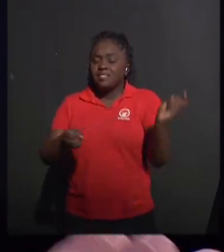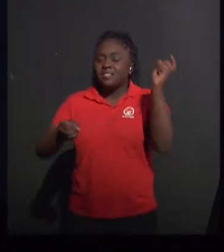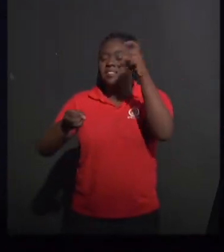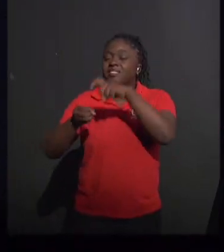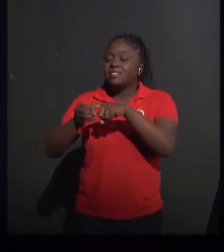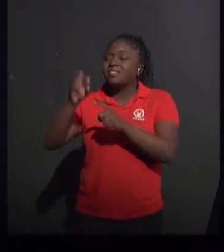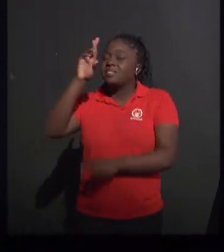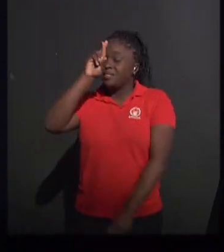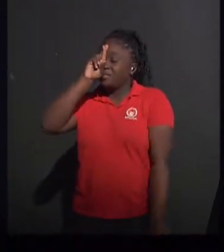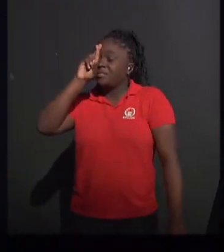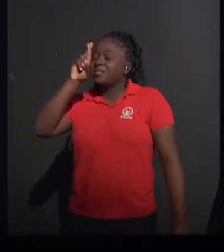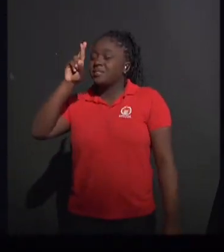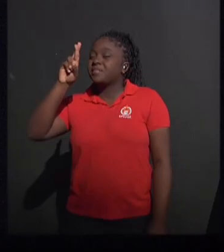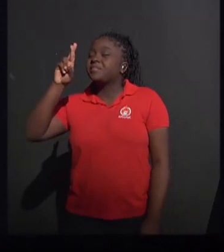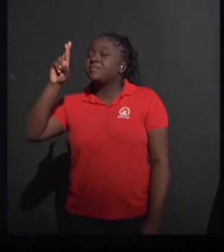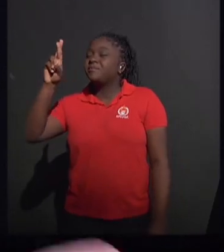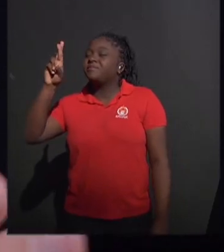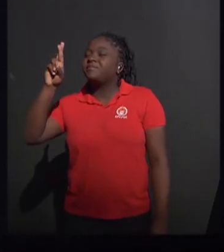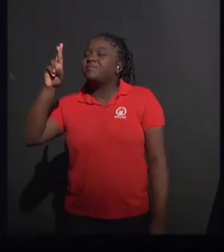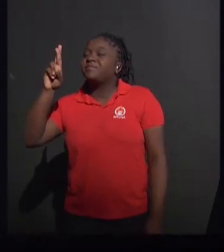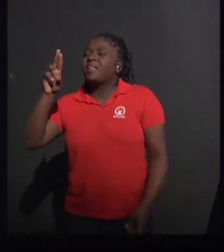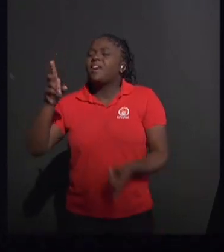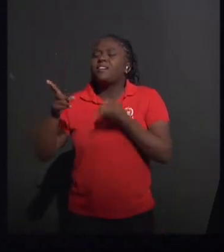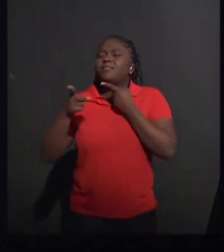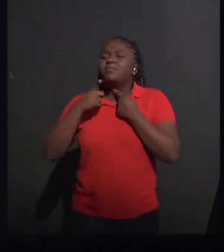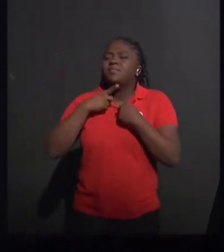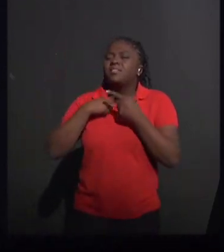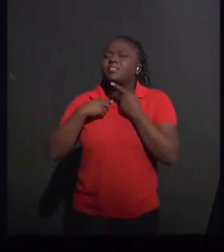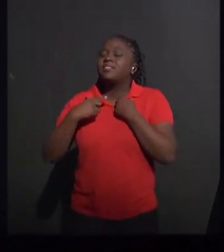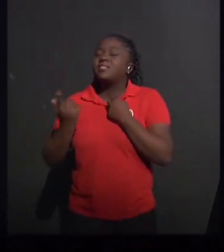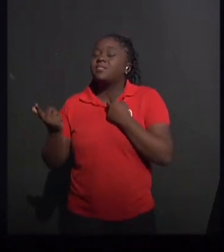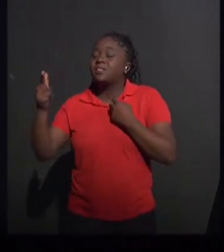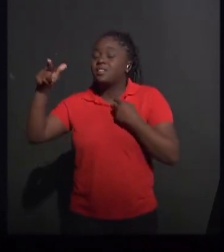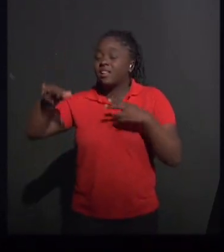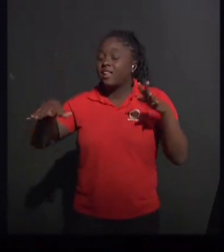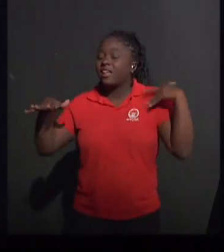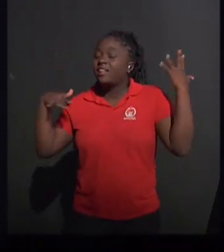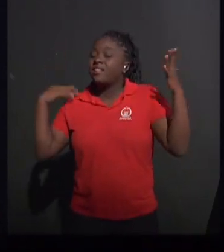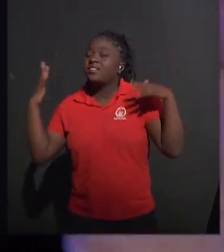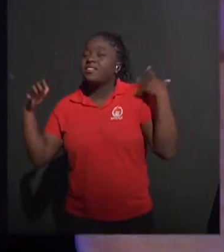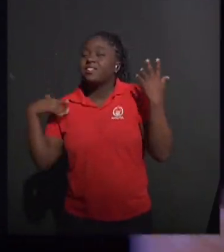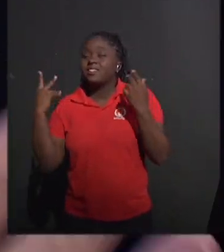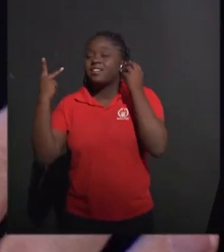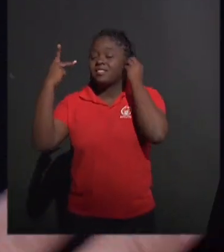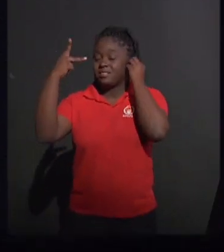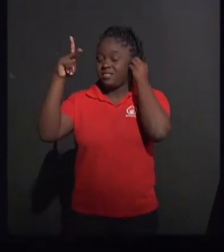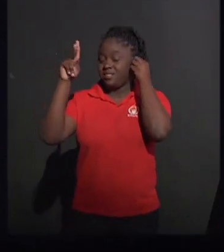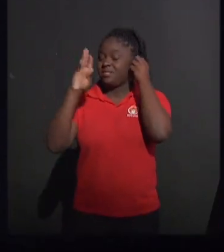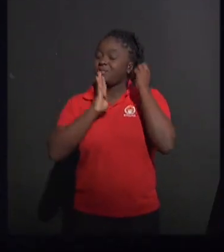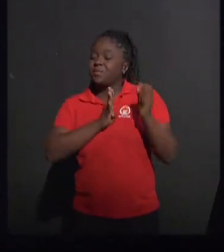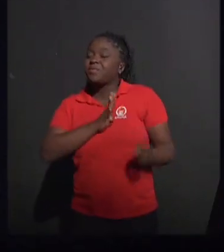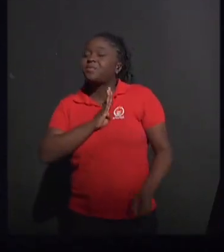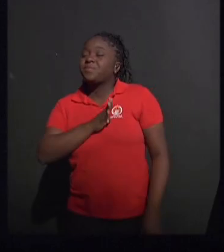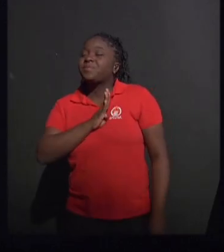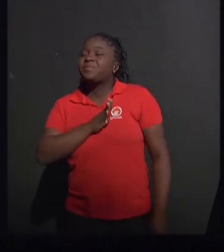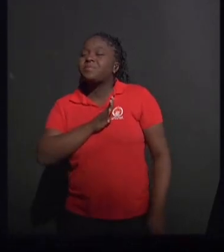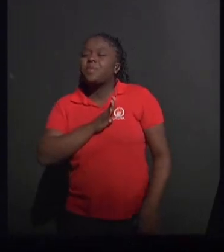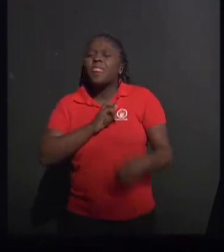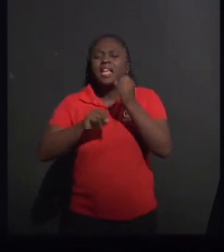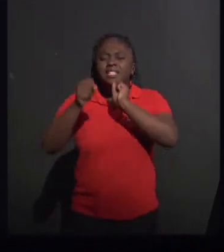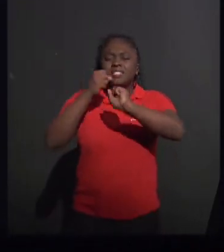aquela vontade, Pai, de alegrarem novamente. Como disse o salmista, alegrei-me quando me